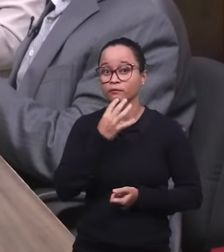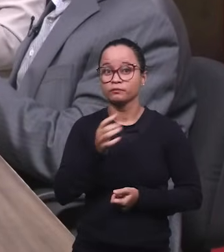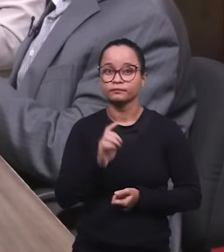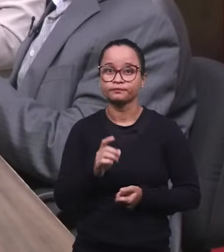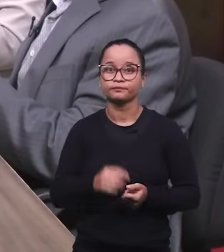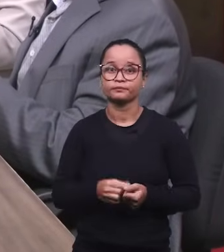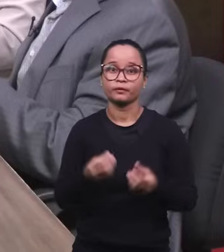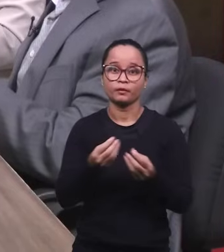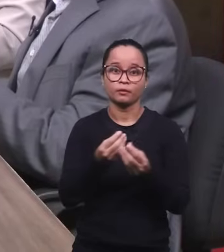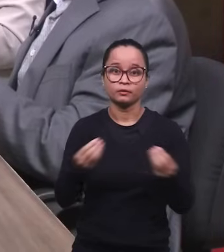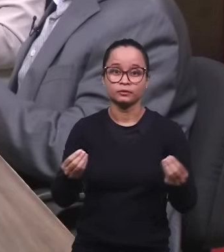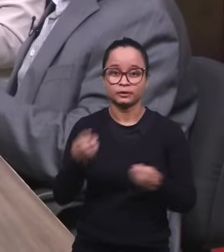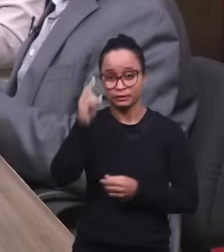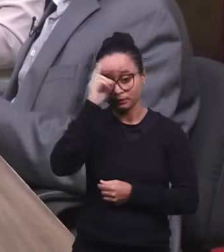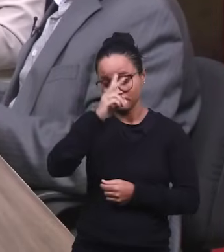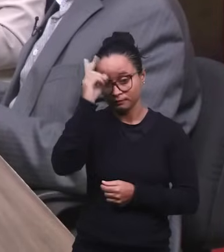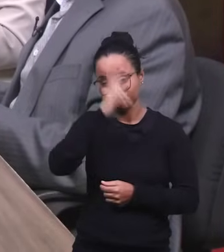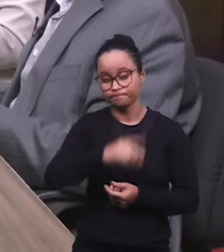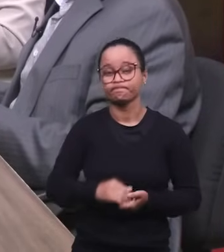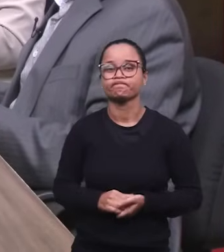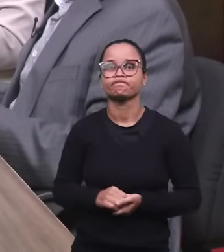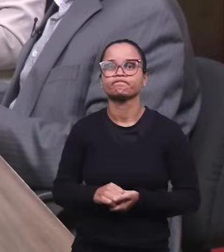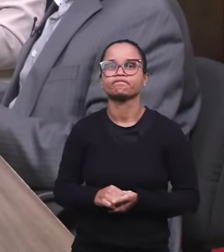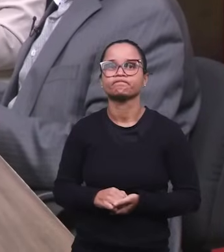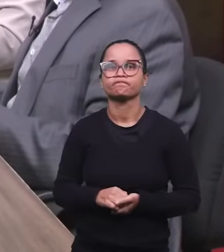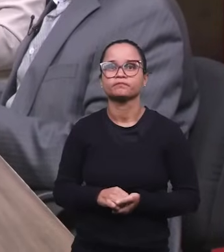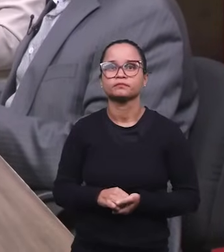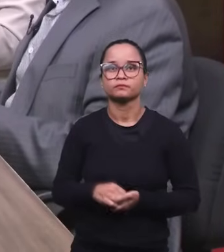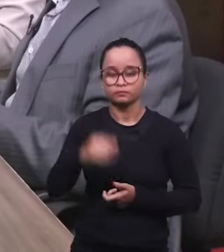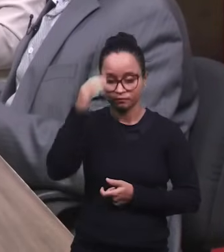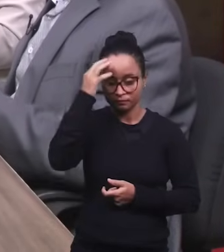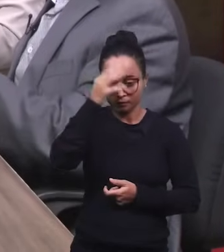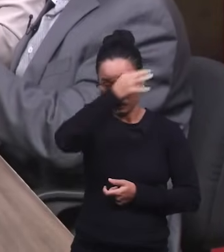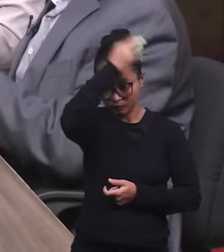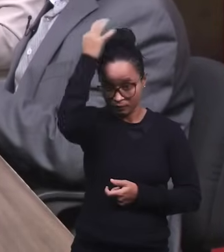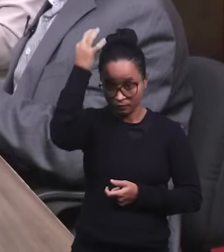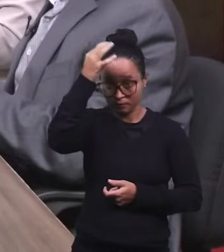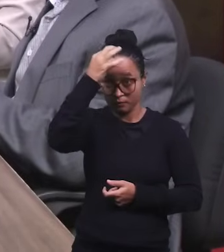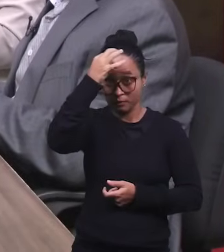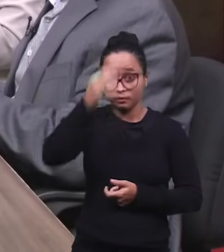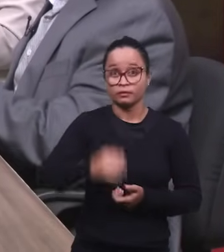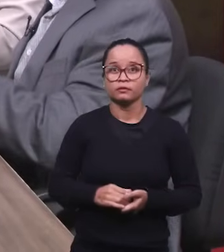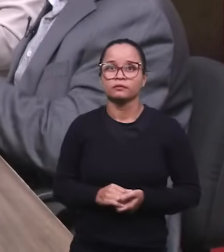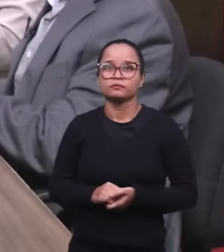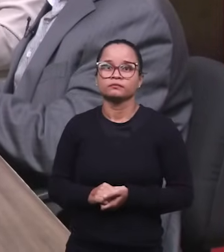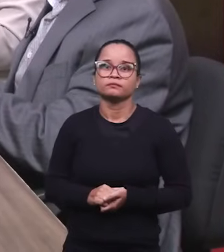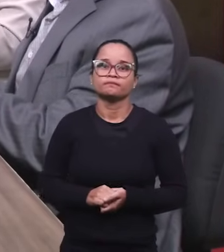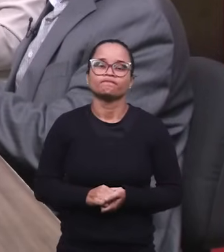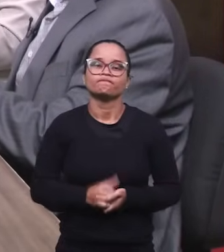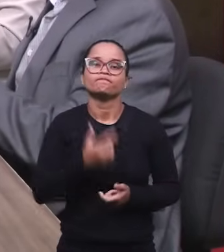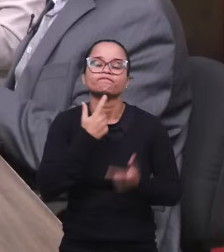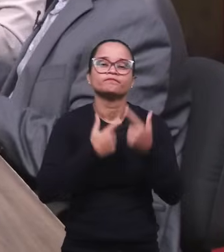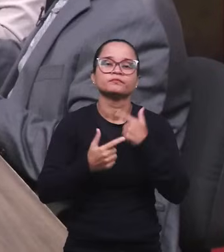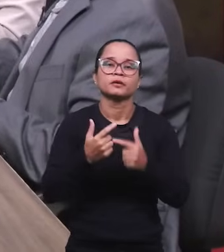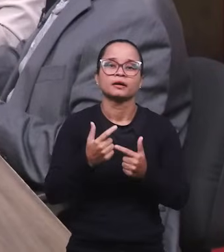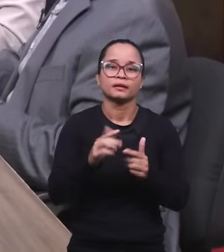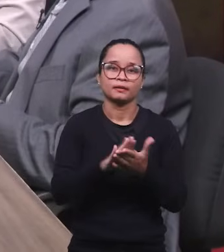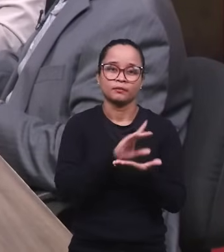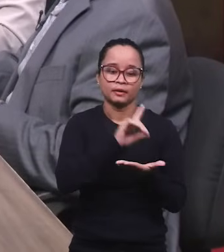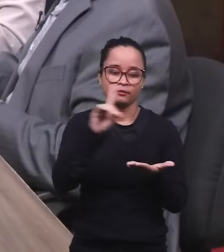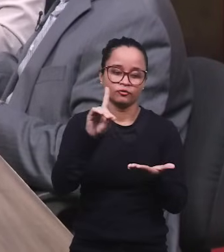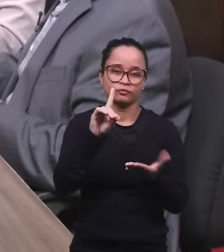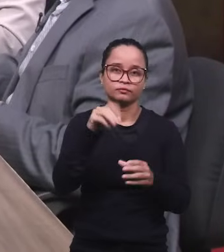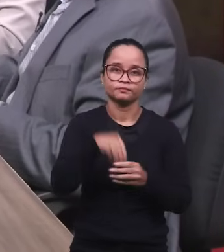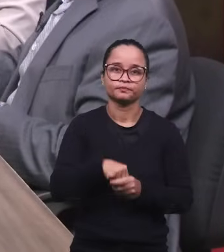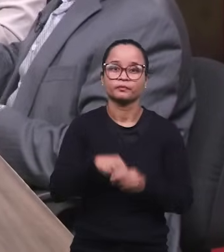desconhecido para muitos na história. O Espírito Santo quis que ficasse